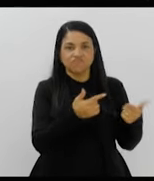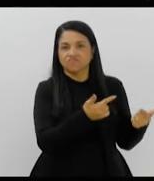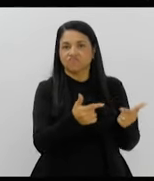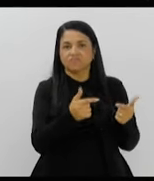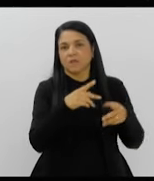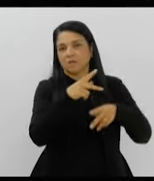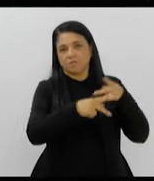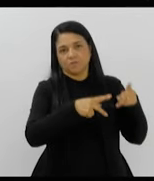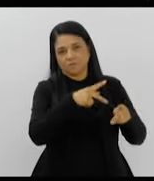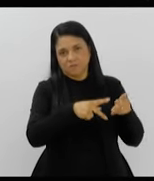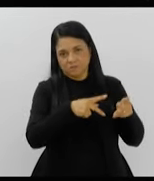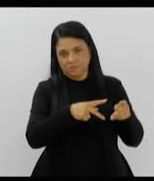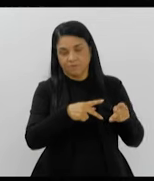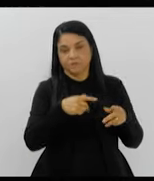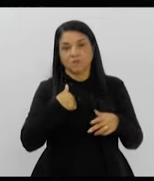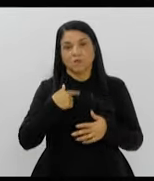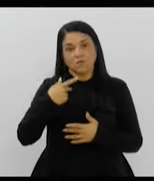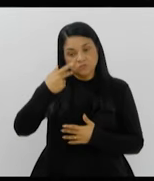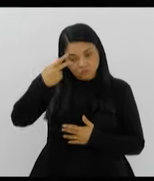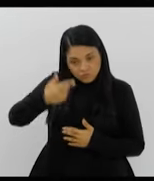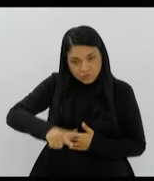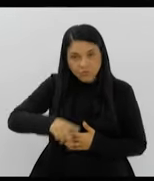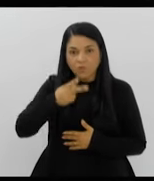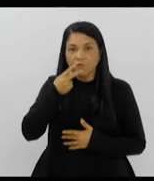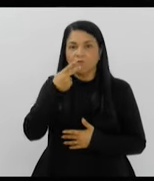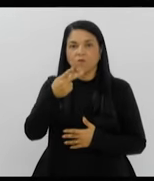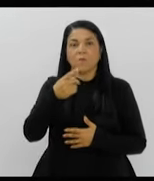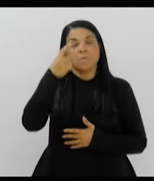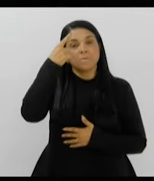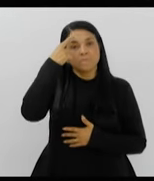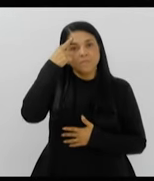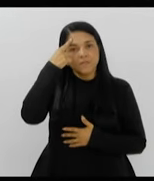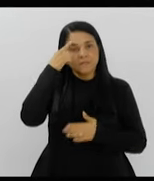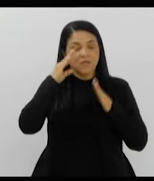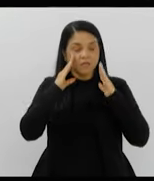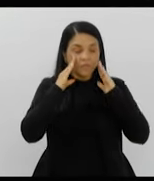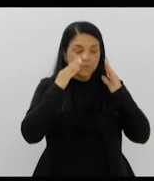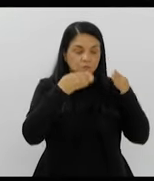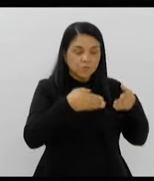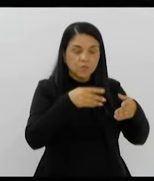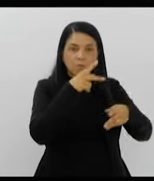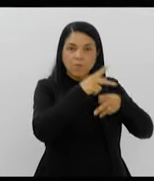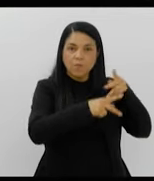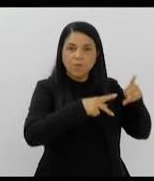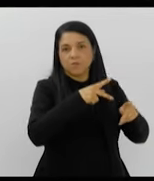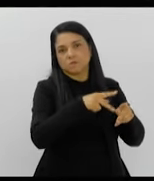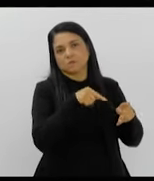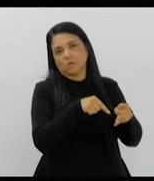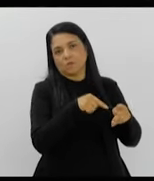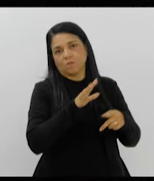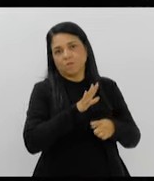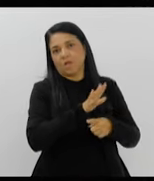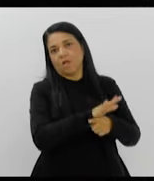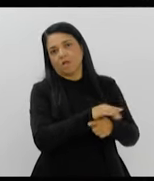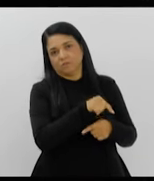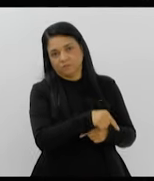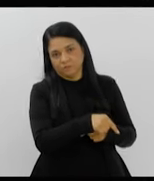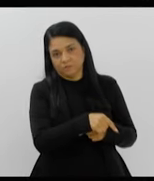Então, volto a dizer, a gente tem que pensar no bem comum.